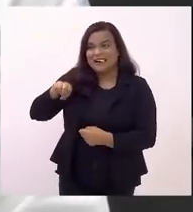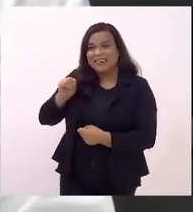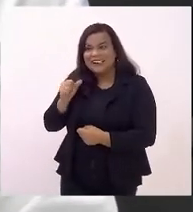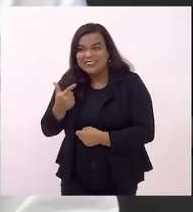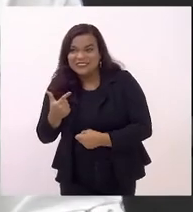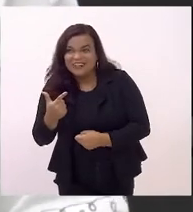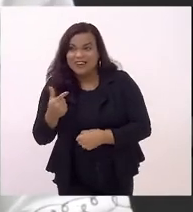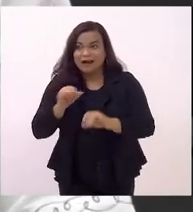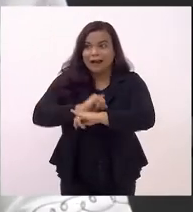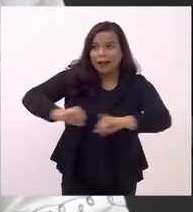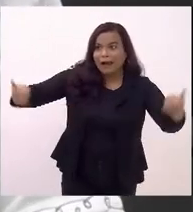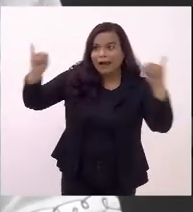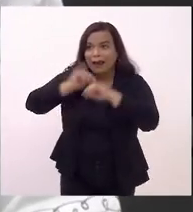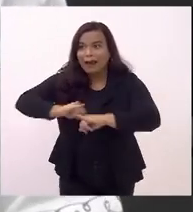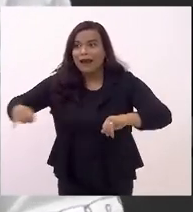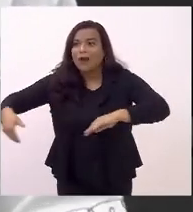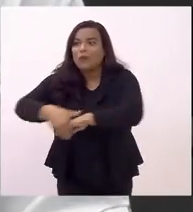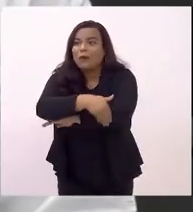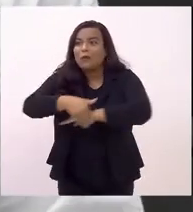fazendo campanha na rua.